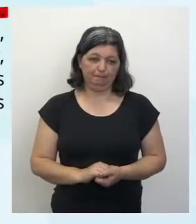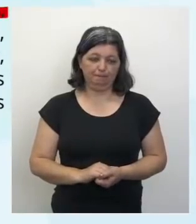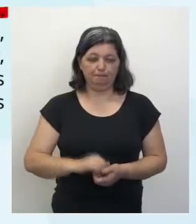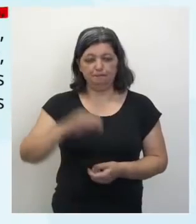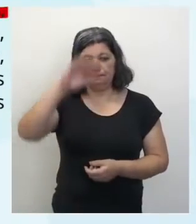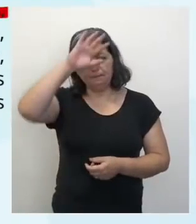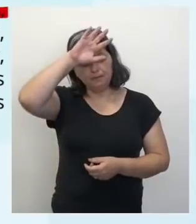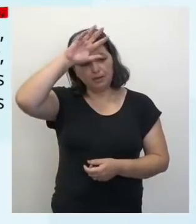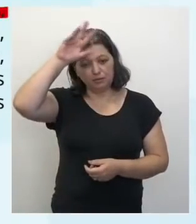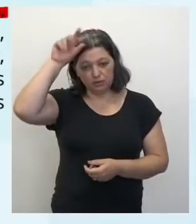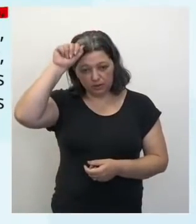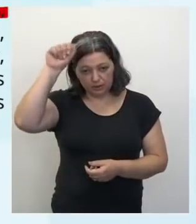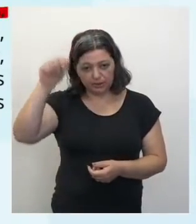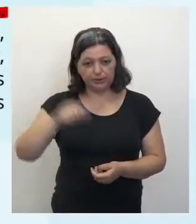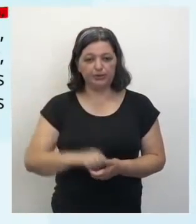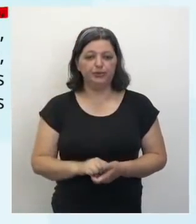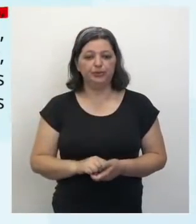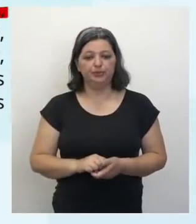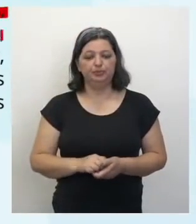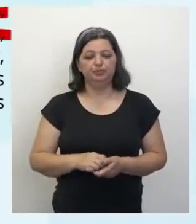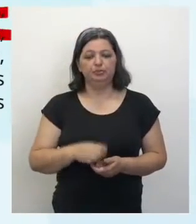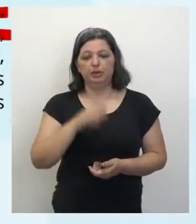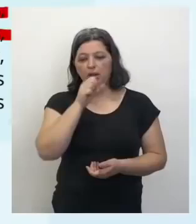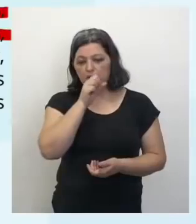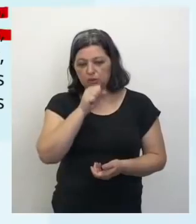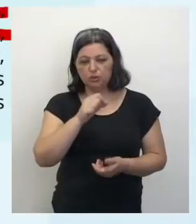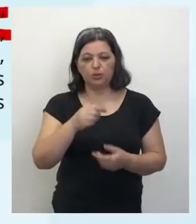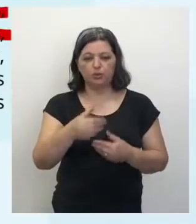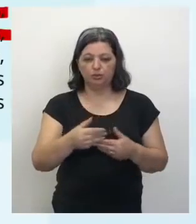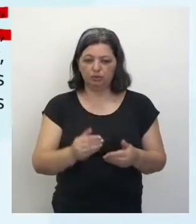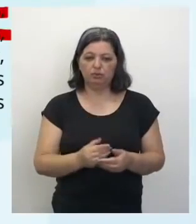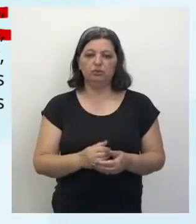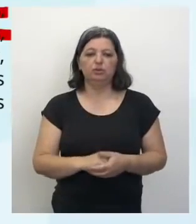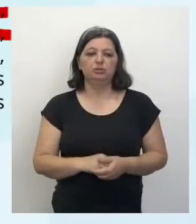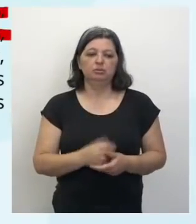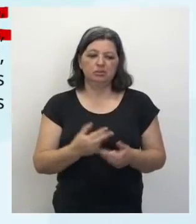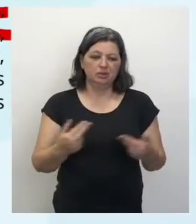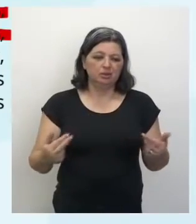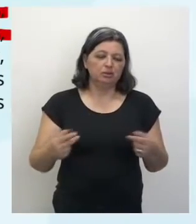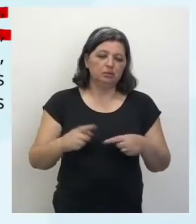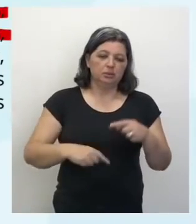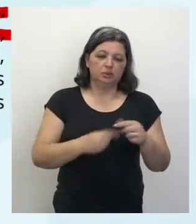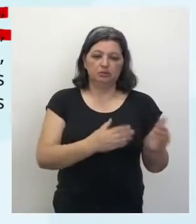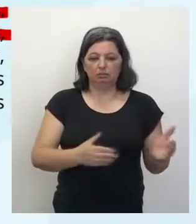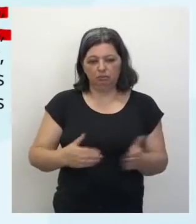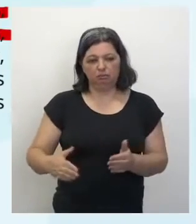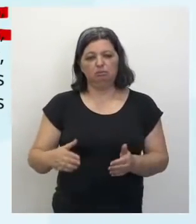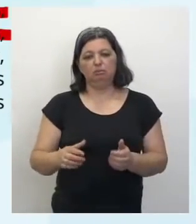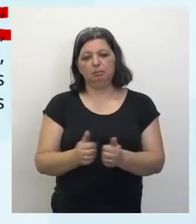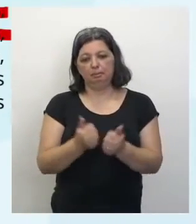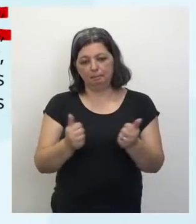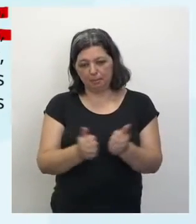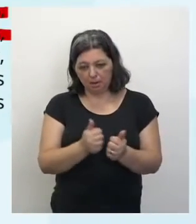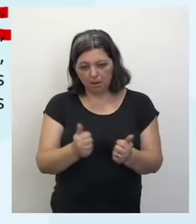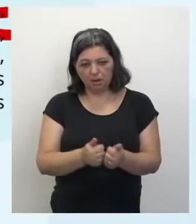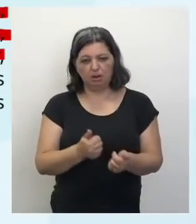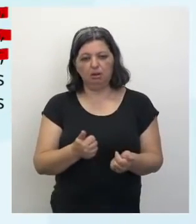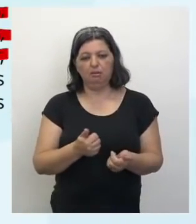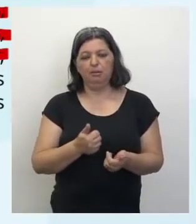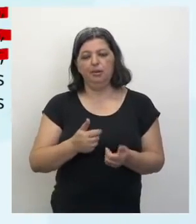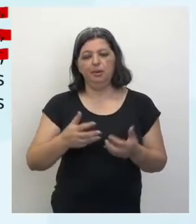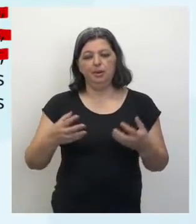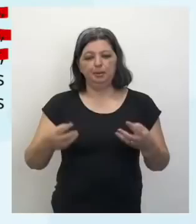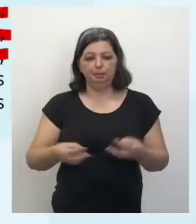estávamos refrigerantes, sucos de caixinha, embutidos, pão de forma, macarrão